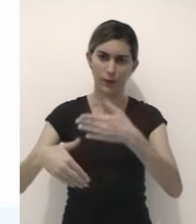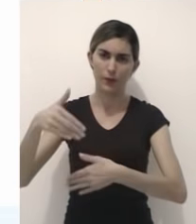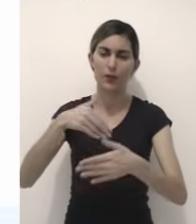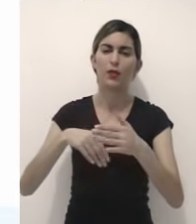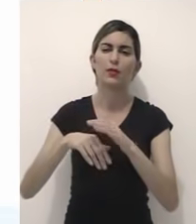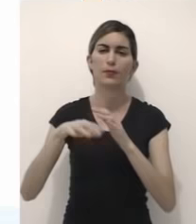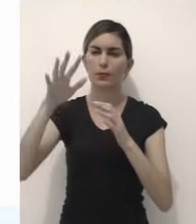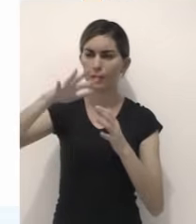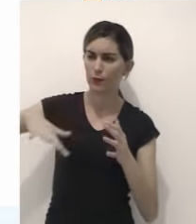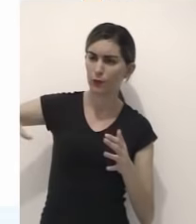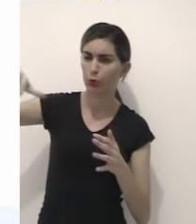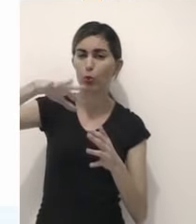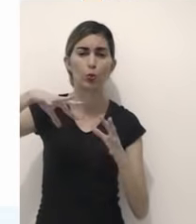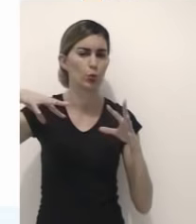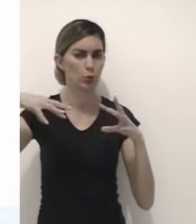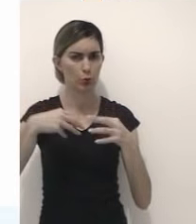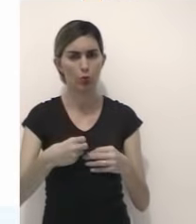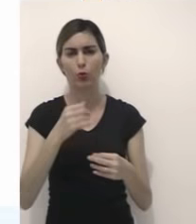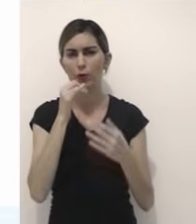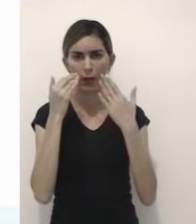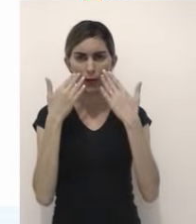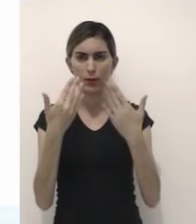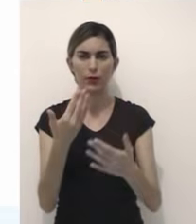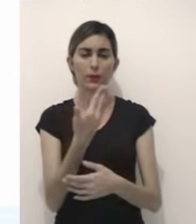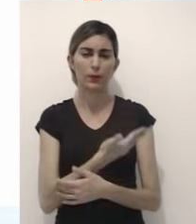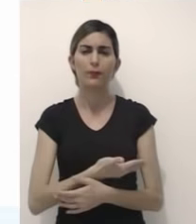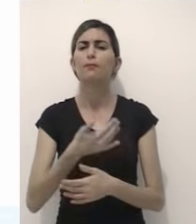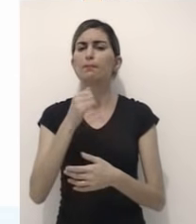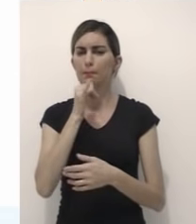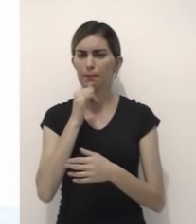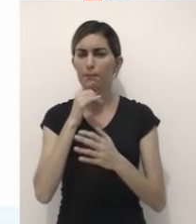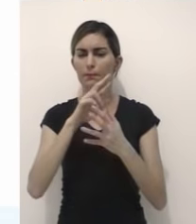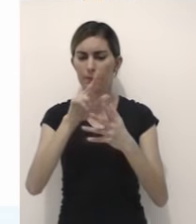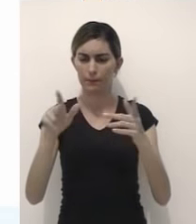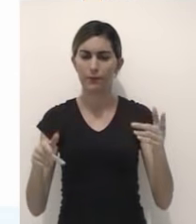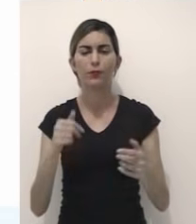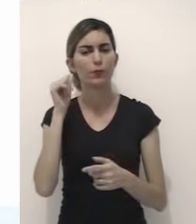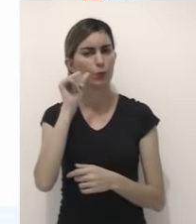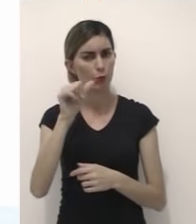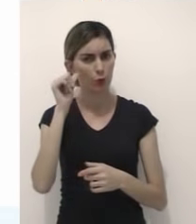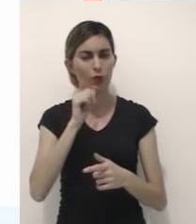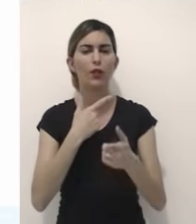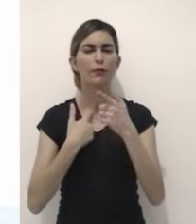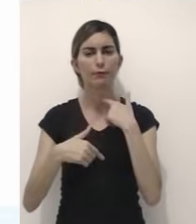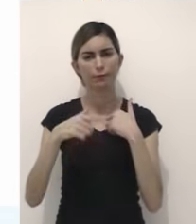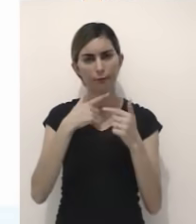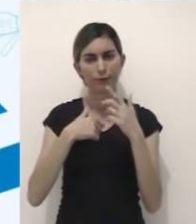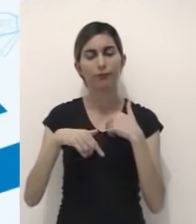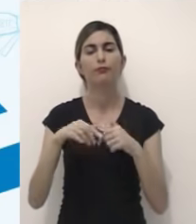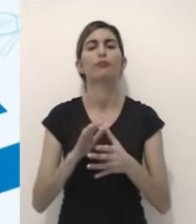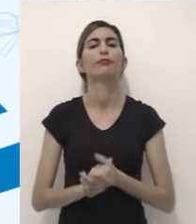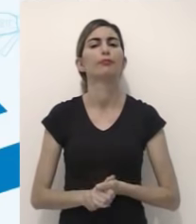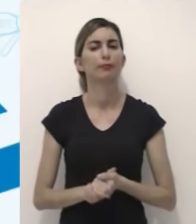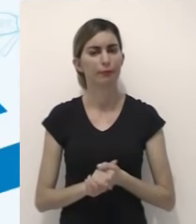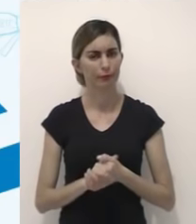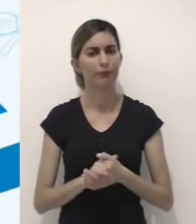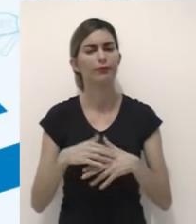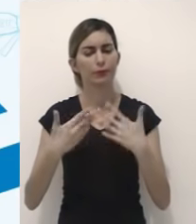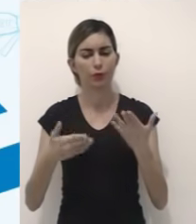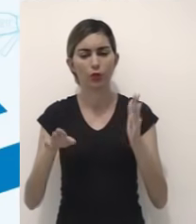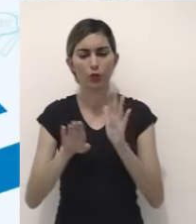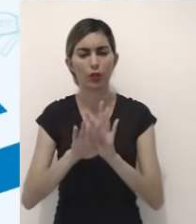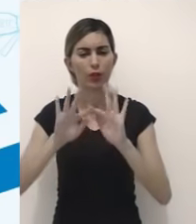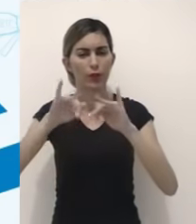espacial. Então, todos esses exemplos aí são grandes exemplos de mulheres que desejam seguir essa carreira. Estamos chegando